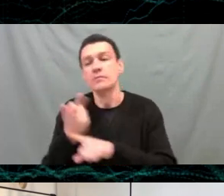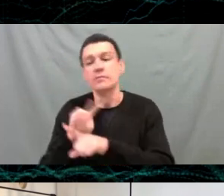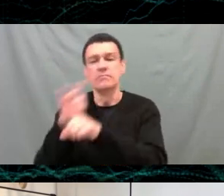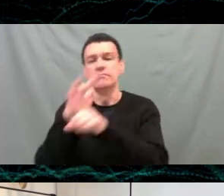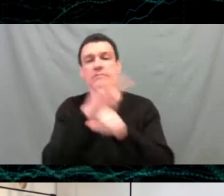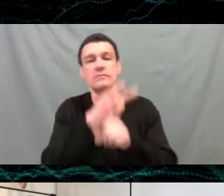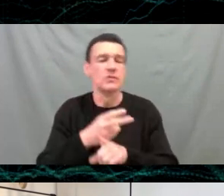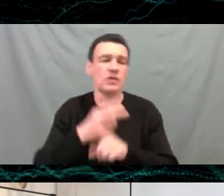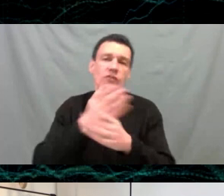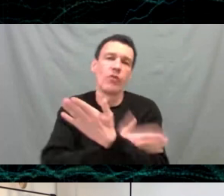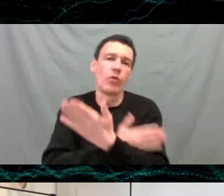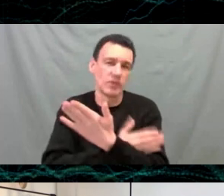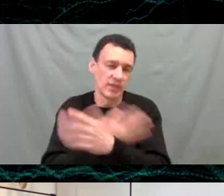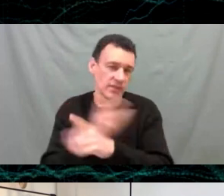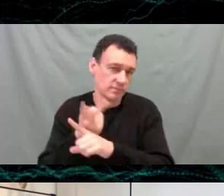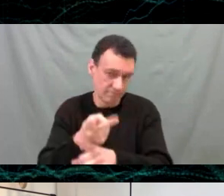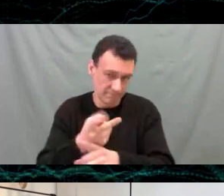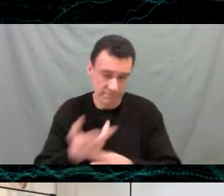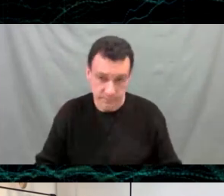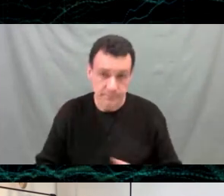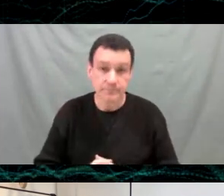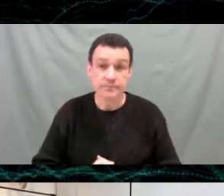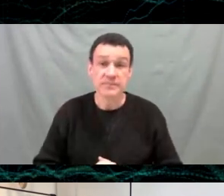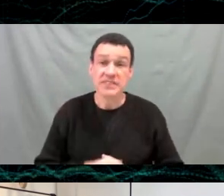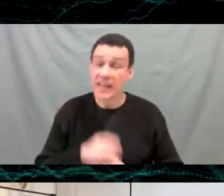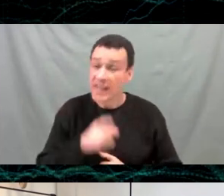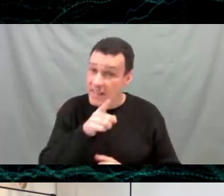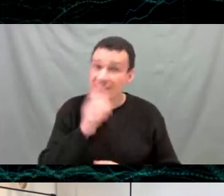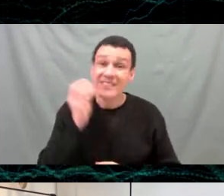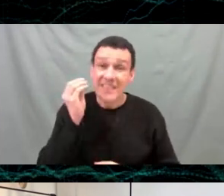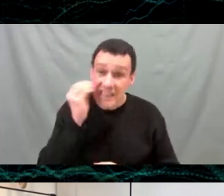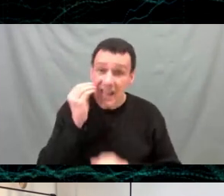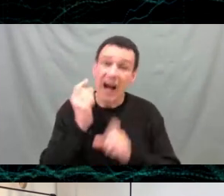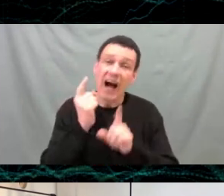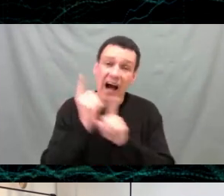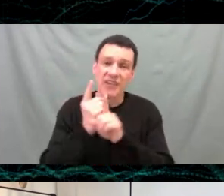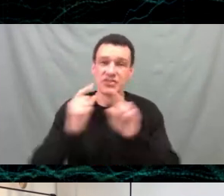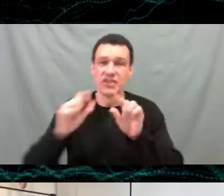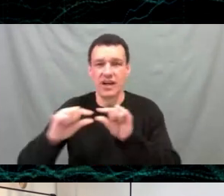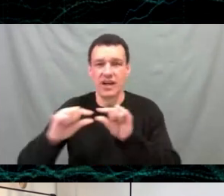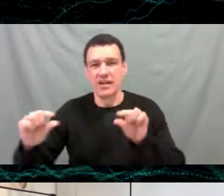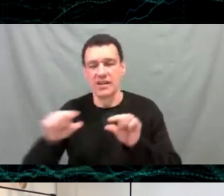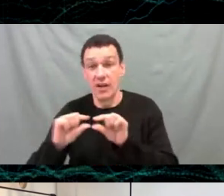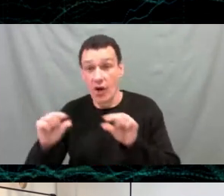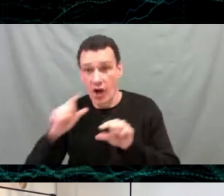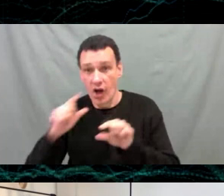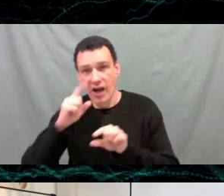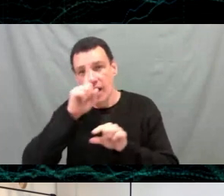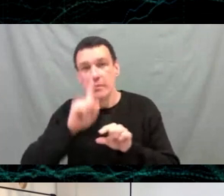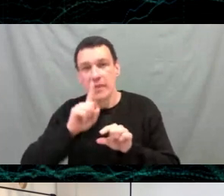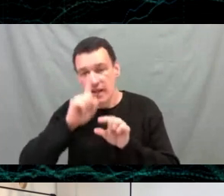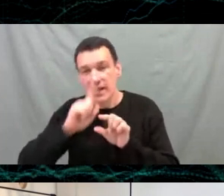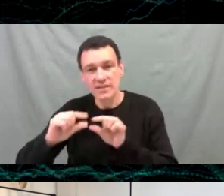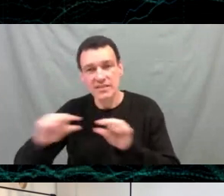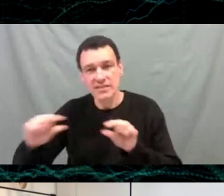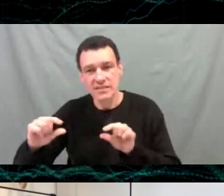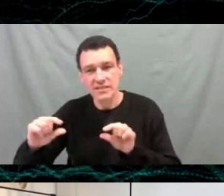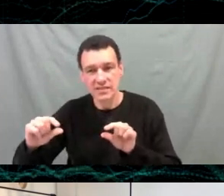parecido disso daqui, ó. Ele vai tentar achar isso aqui nos meus arquivos, tá bom? Então, se a gente fosse